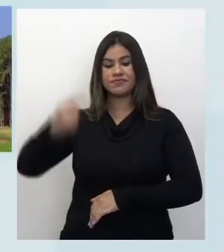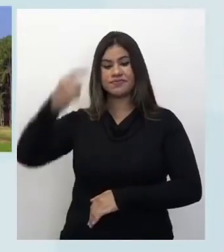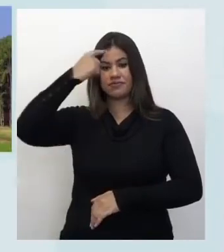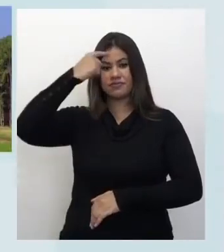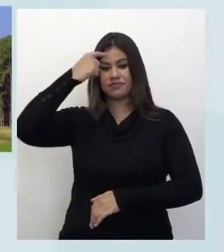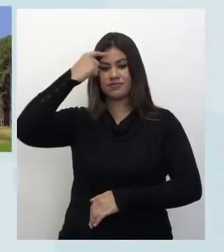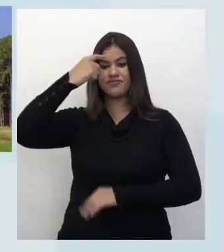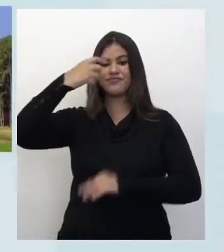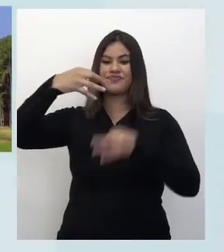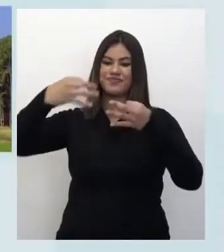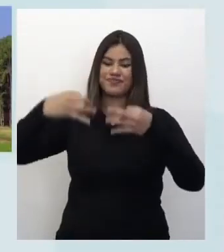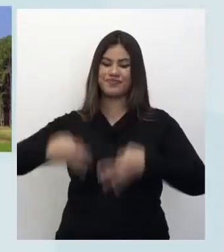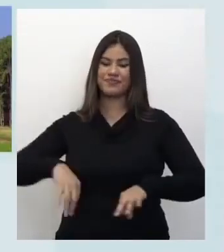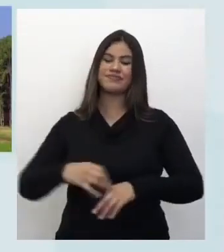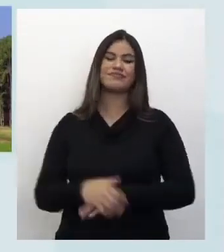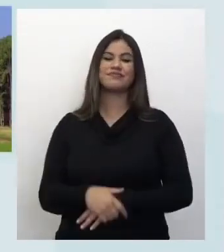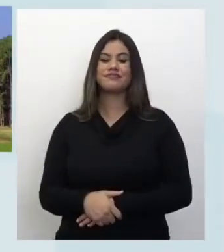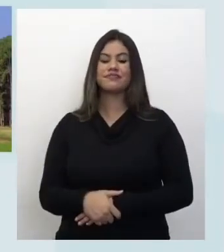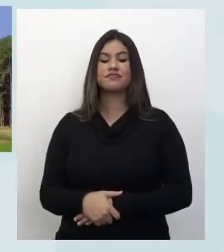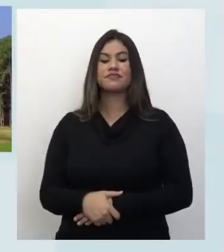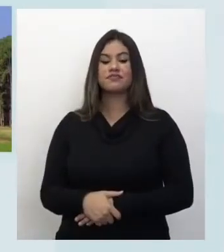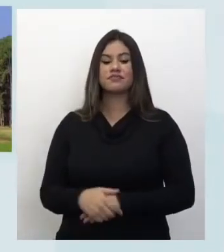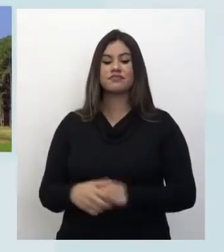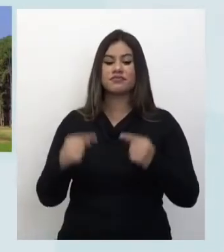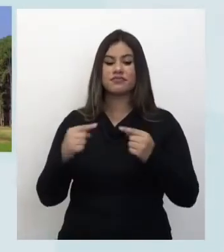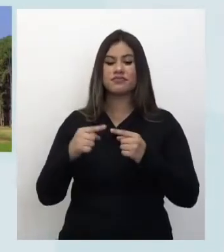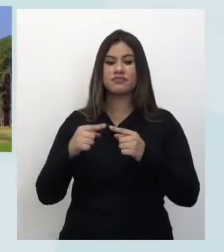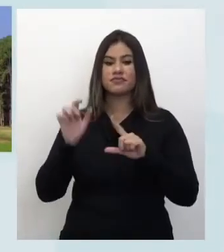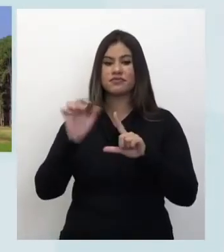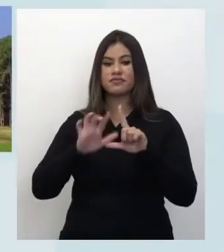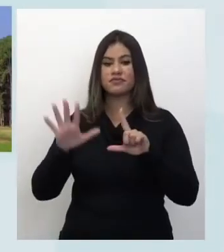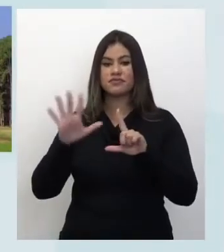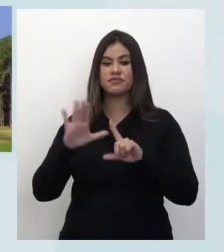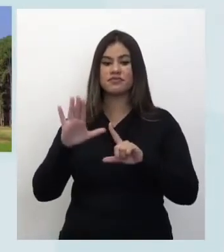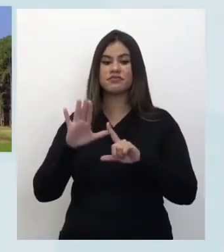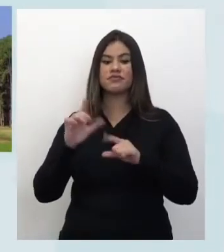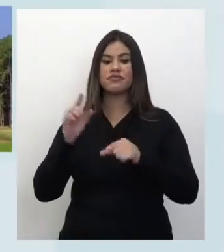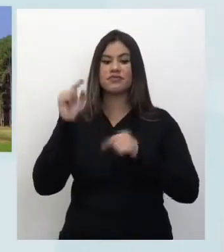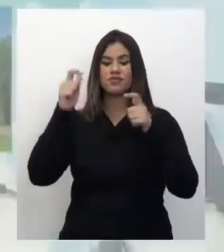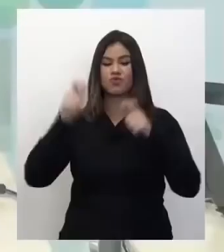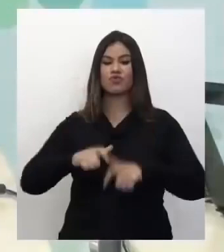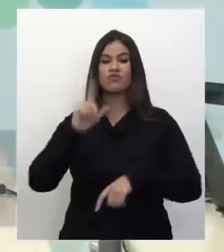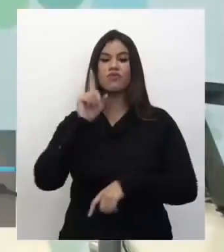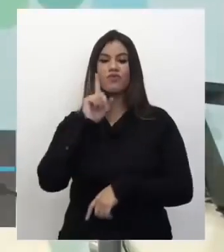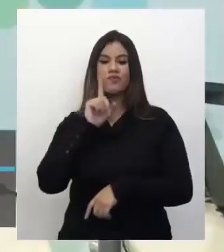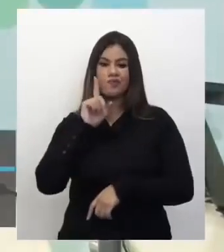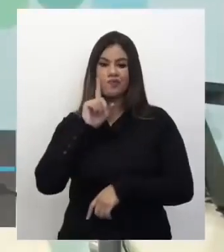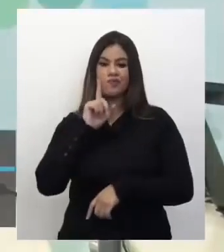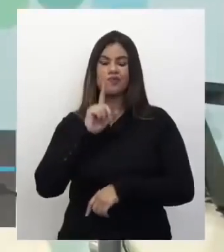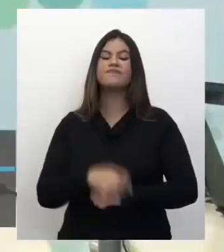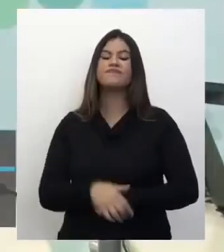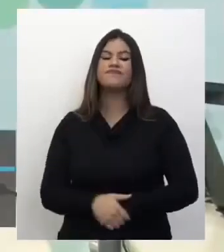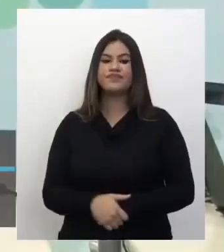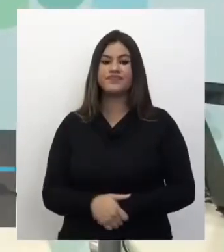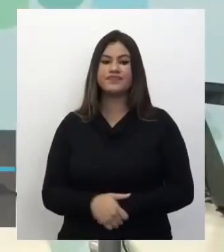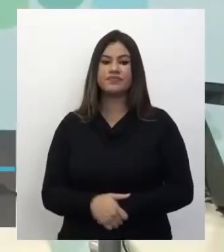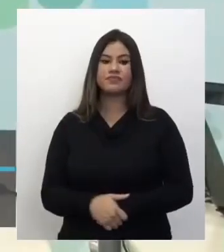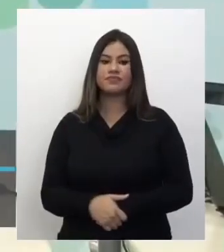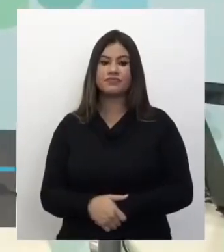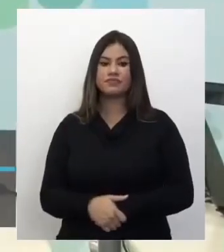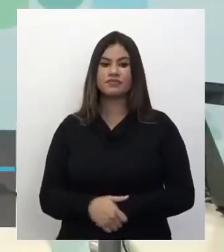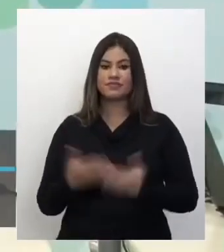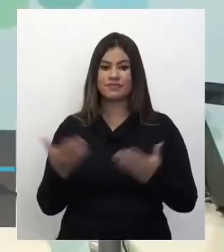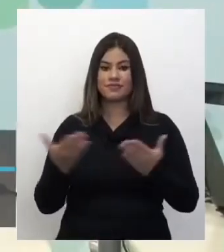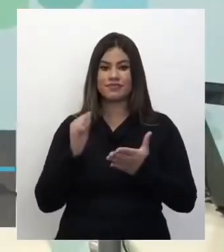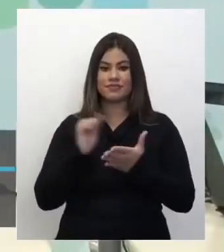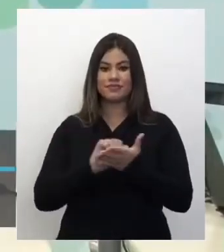pensou corretamente, lembrando que essa é uma imagem do Kansas, nos Estados Unidos, né? E aí nós vamos ter uma